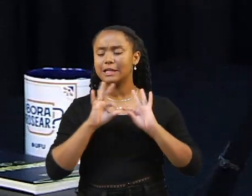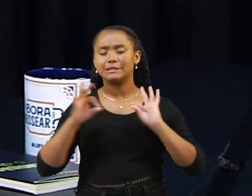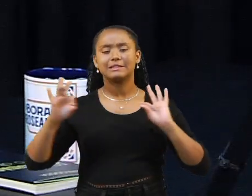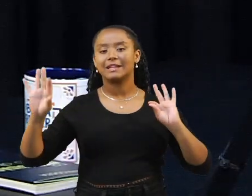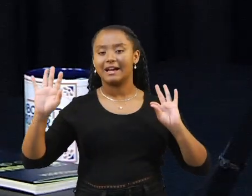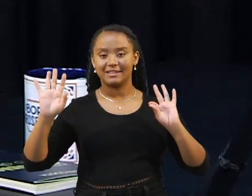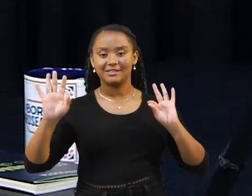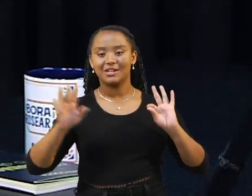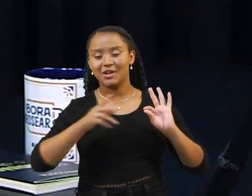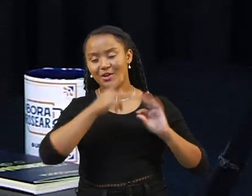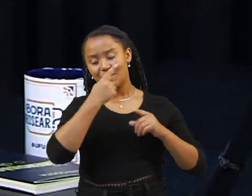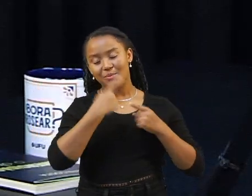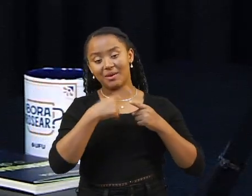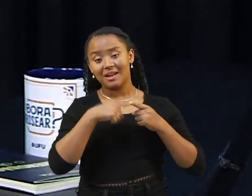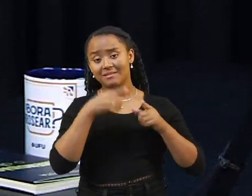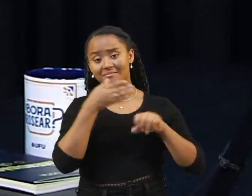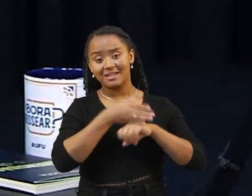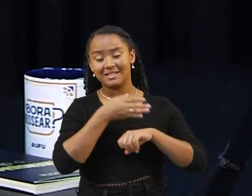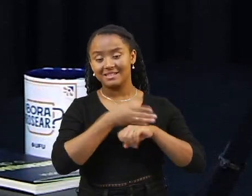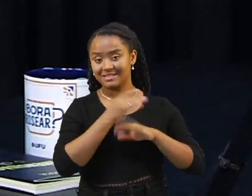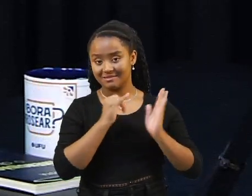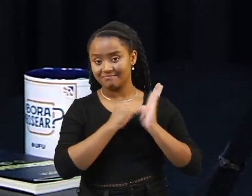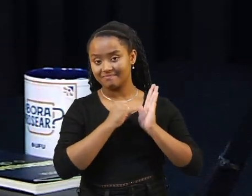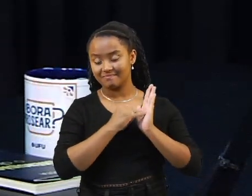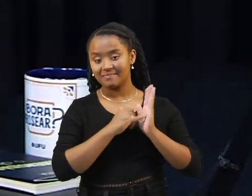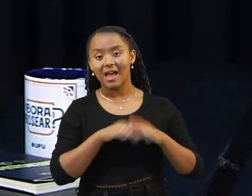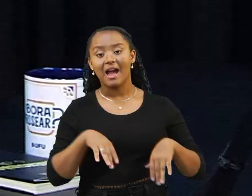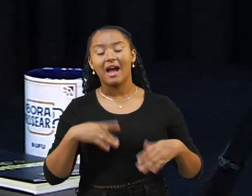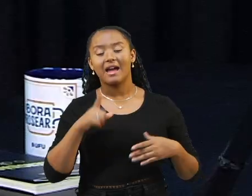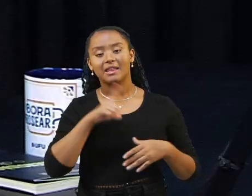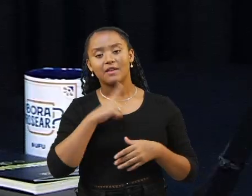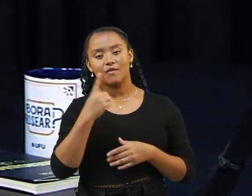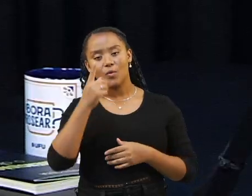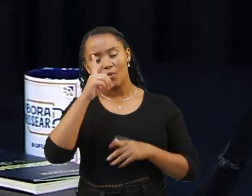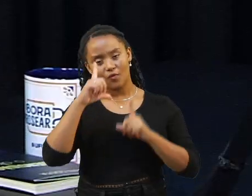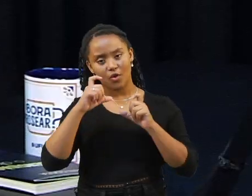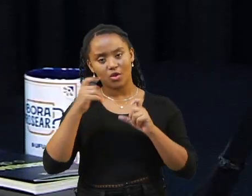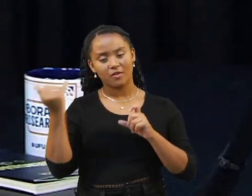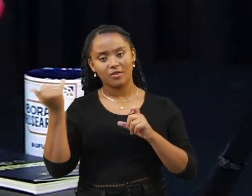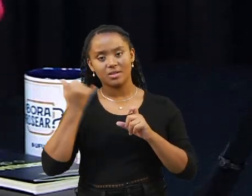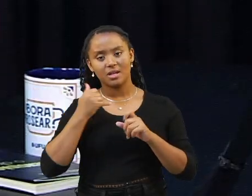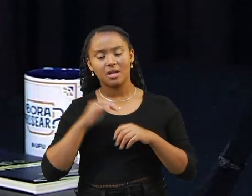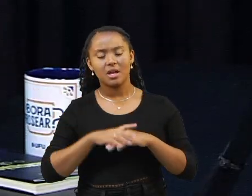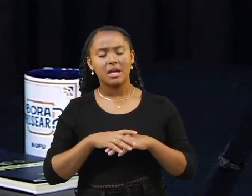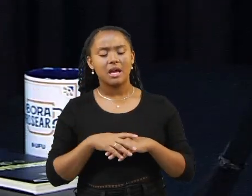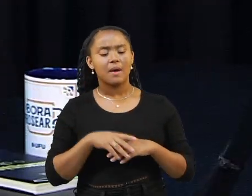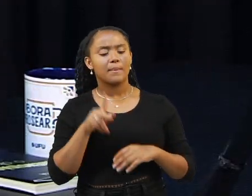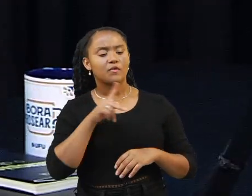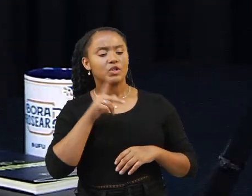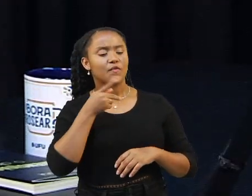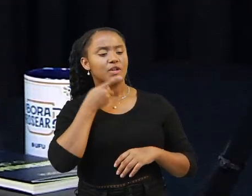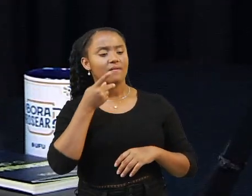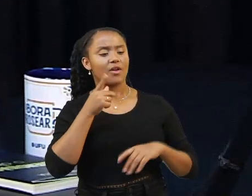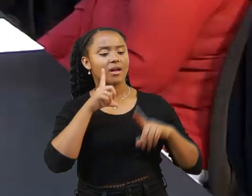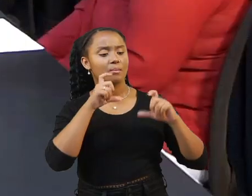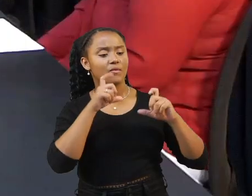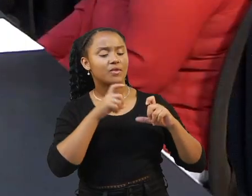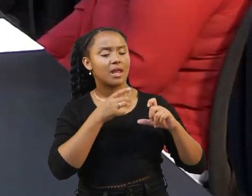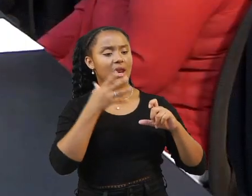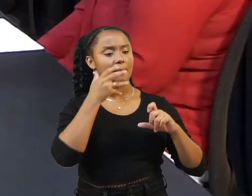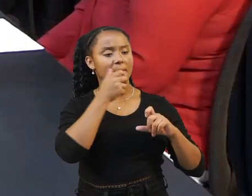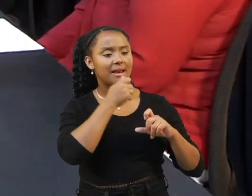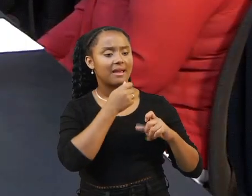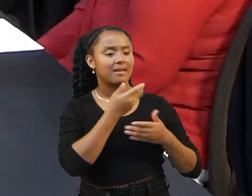velhice ausente, que está distante, sabe? E um dos fotógrafos falou para mim assim, professora, você falou